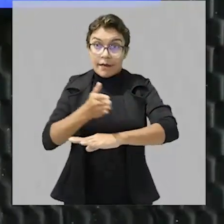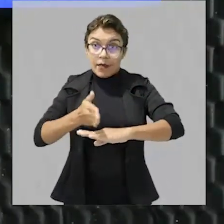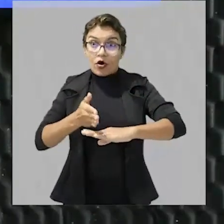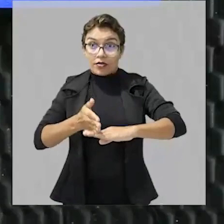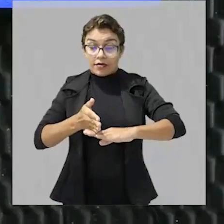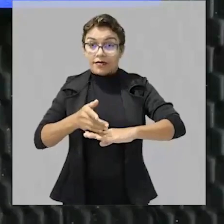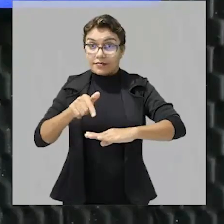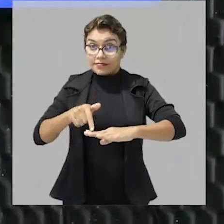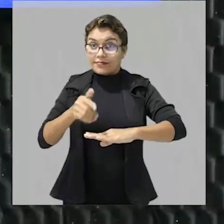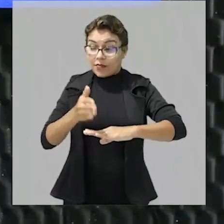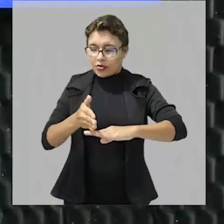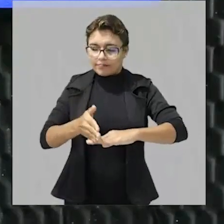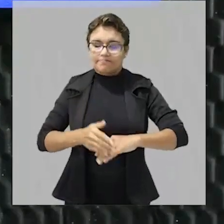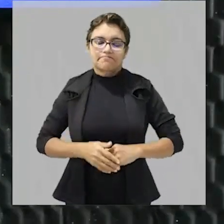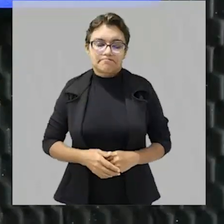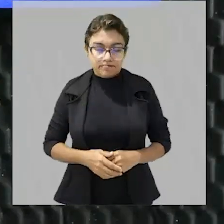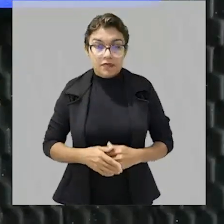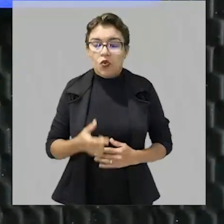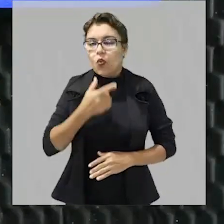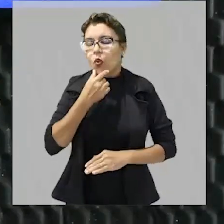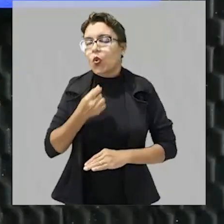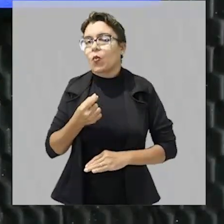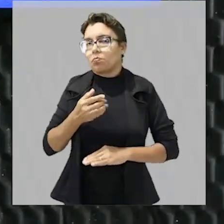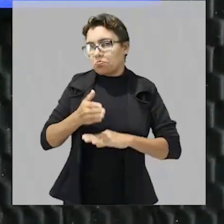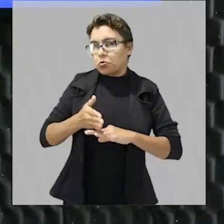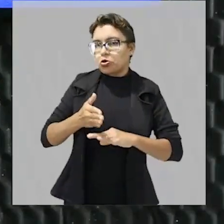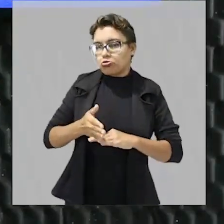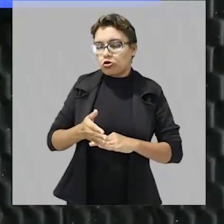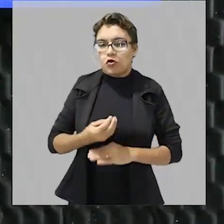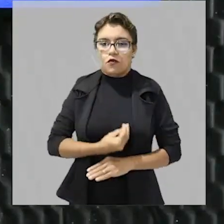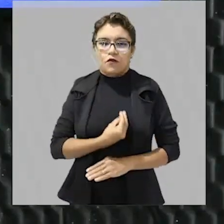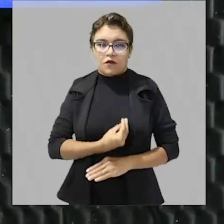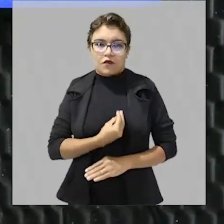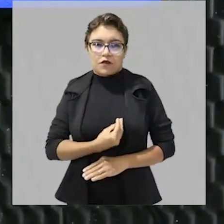Os homens modernos, eu acho que eu estou repetindo, né? Estou repetindo.